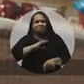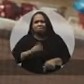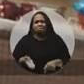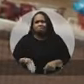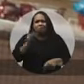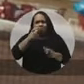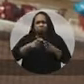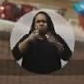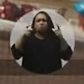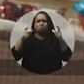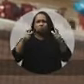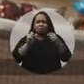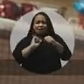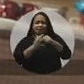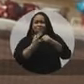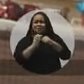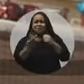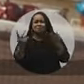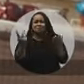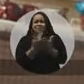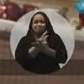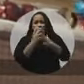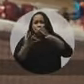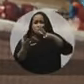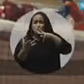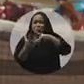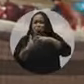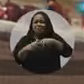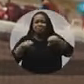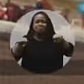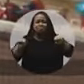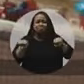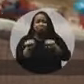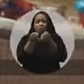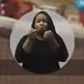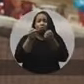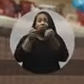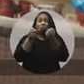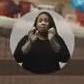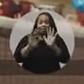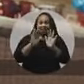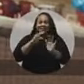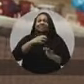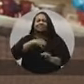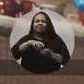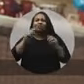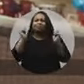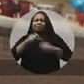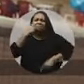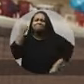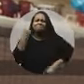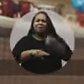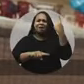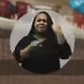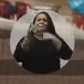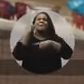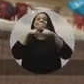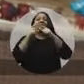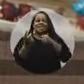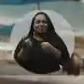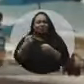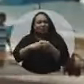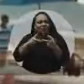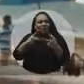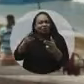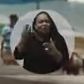A pandemia afetou a indústria do turismo no mundo todo. Mas Salvador está preparada para dar a volta por cima e voltar a ser o que era